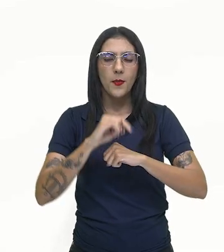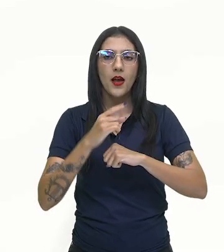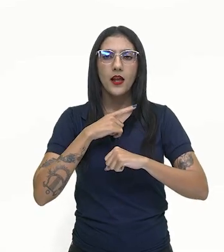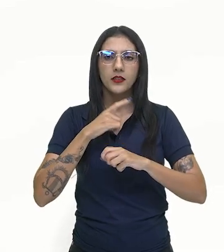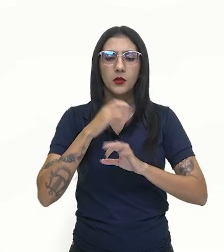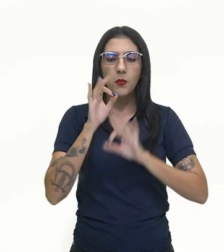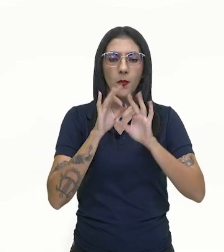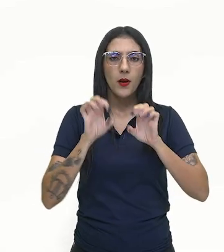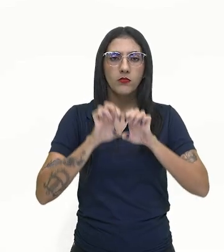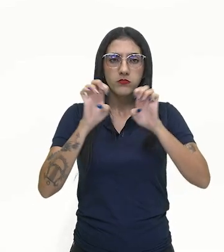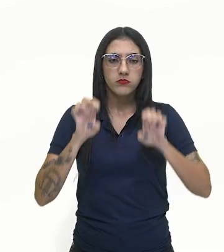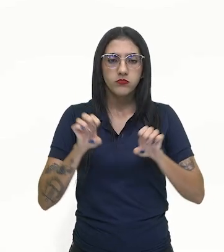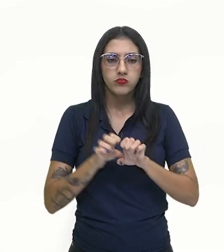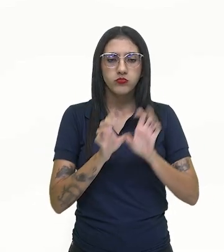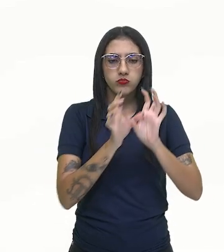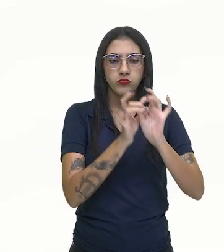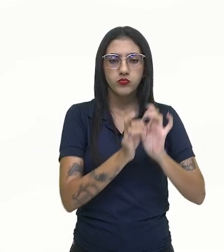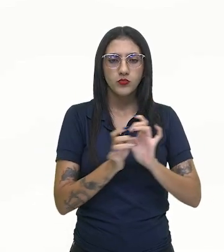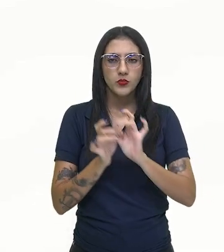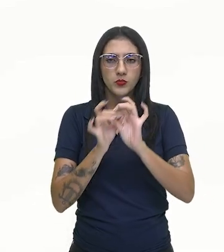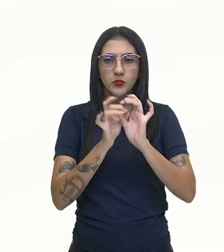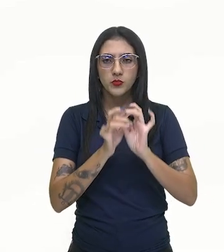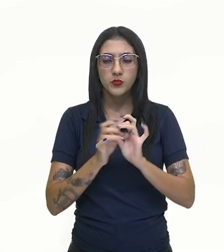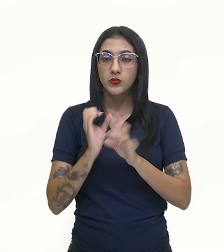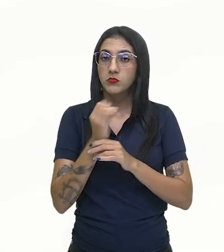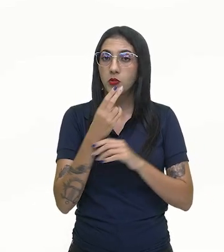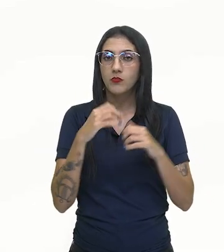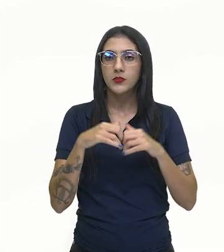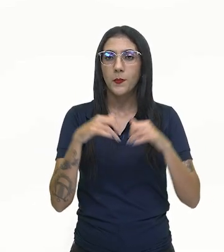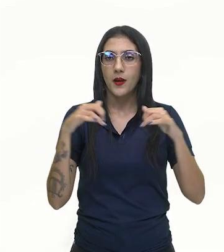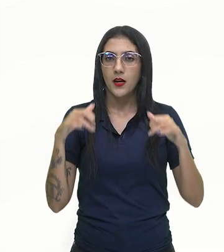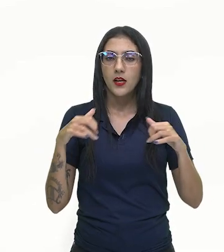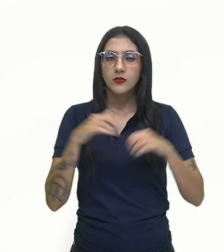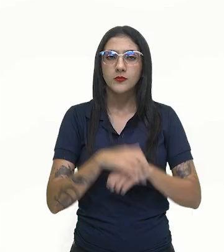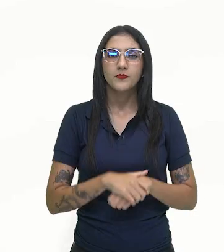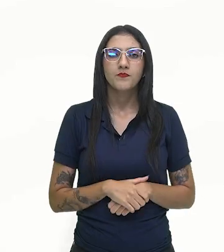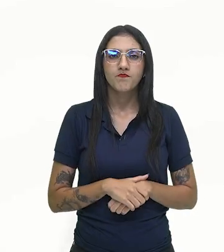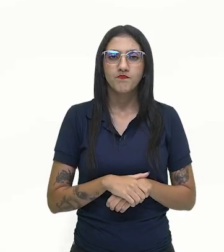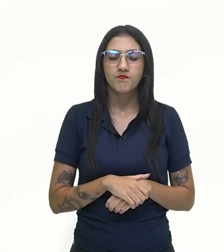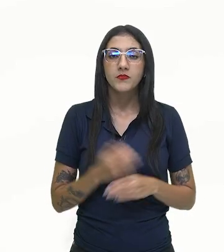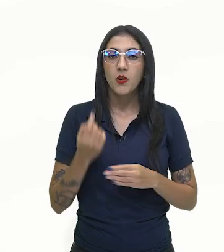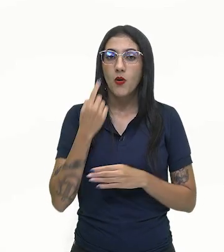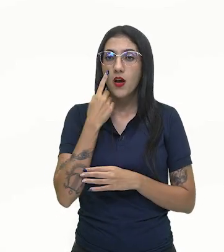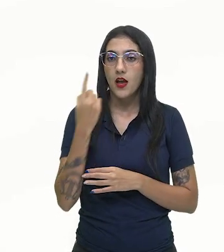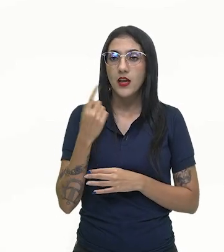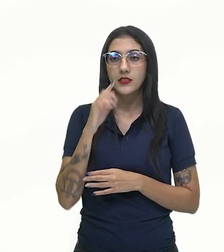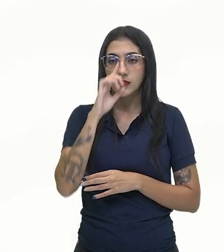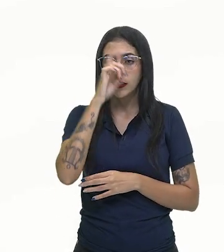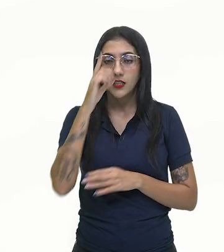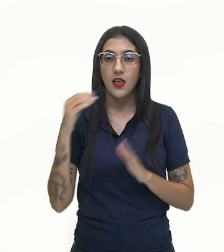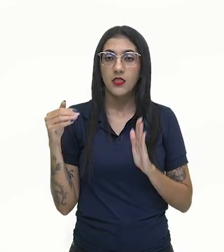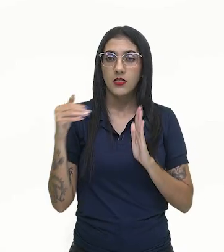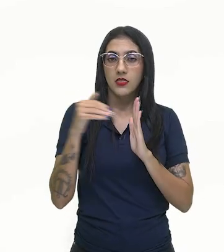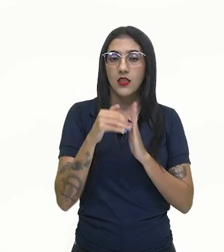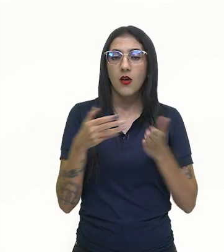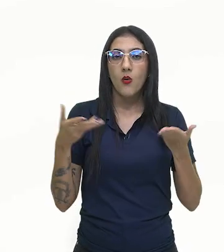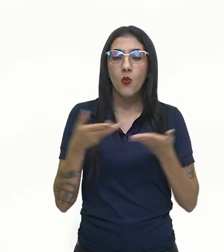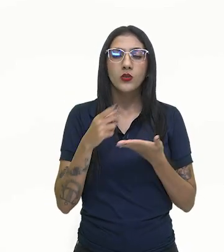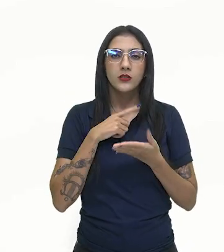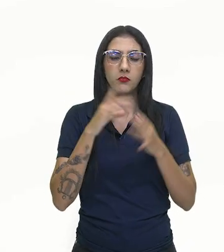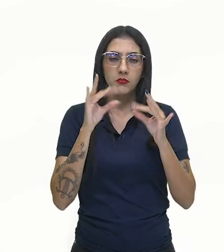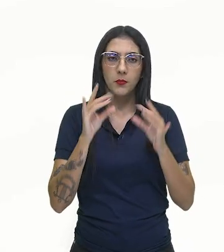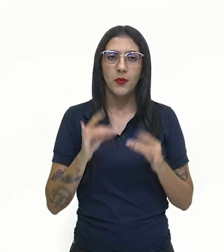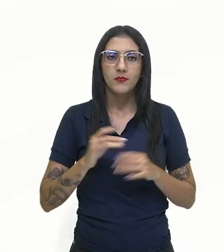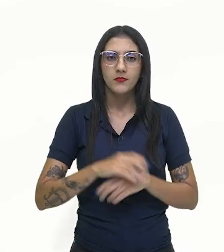rearranjados, combinados ou separados. Ideias que até hoje isso aí se